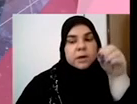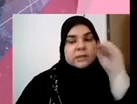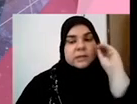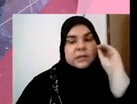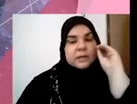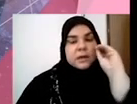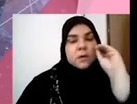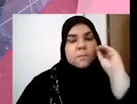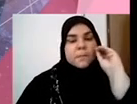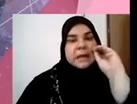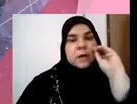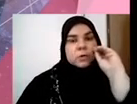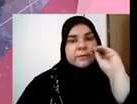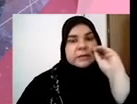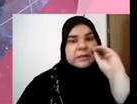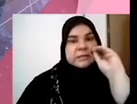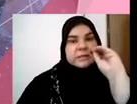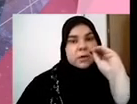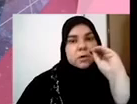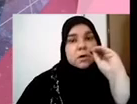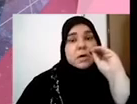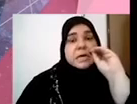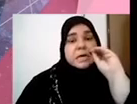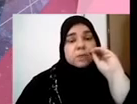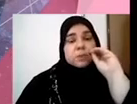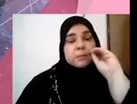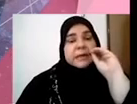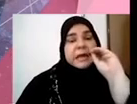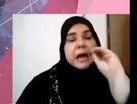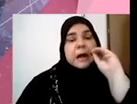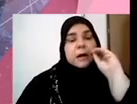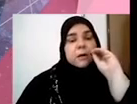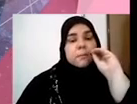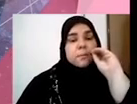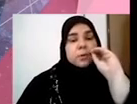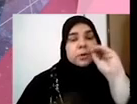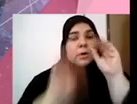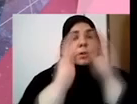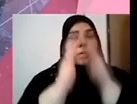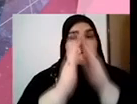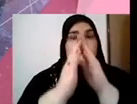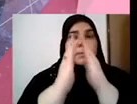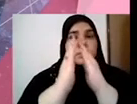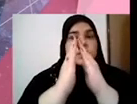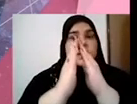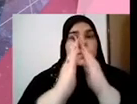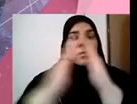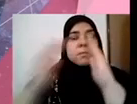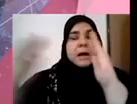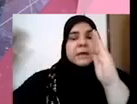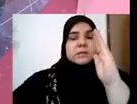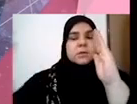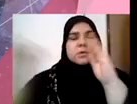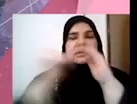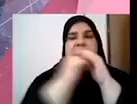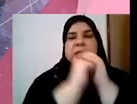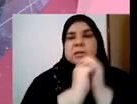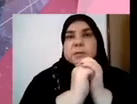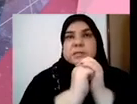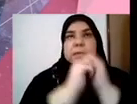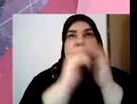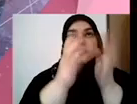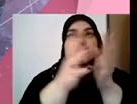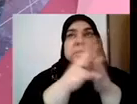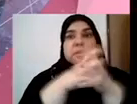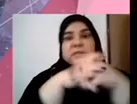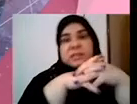mesma coisa que eu pegar o 95 e multiplicar por um número que é 1 mais 11 zeros.